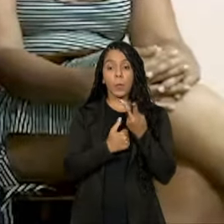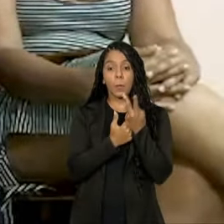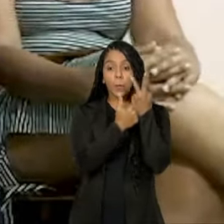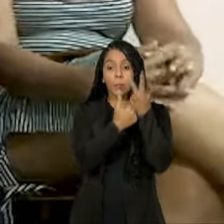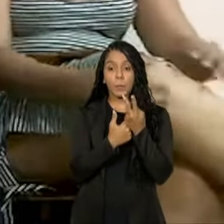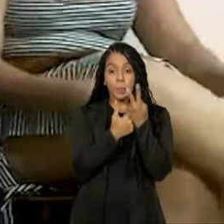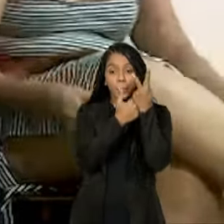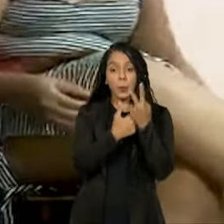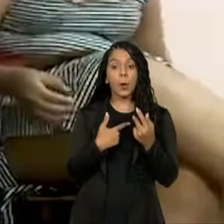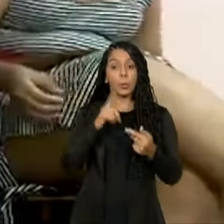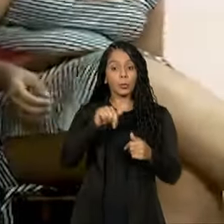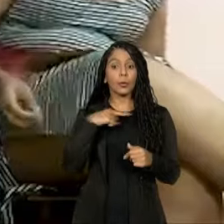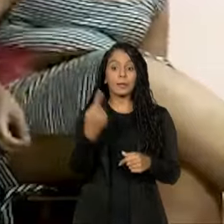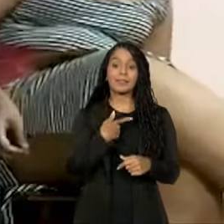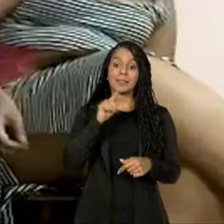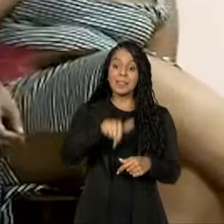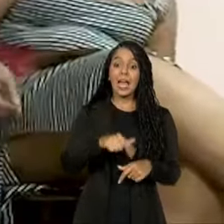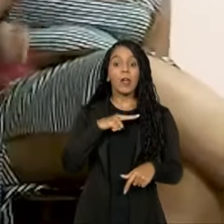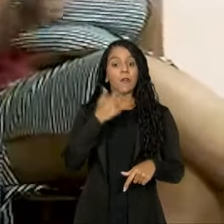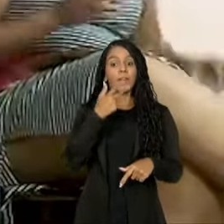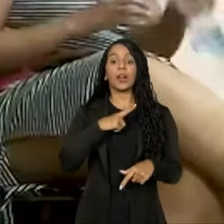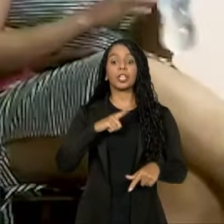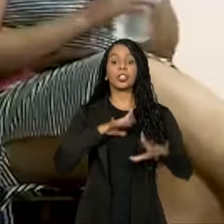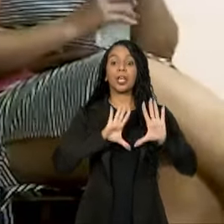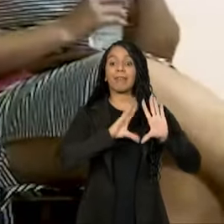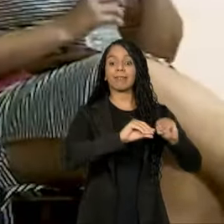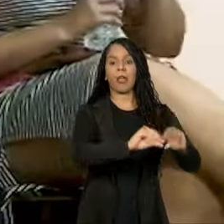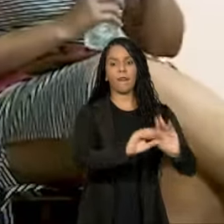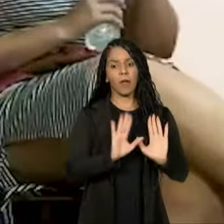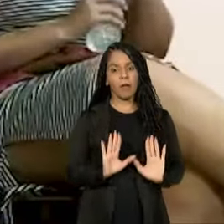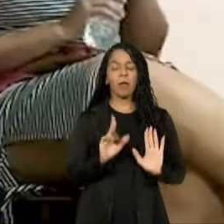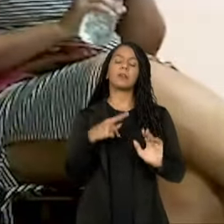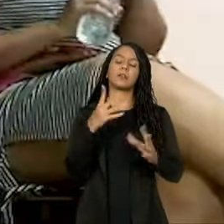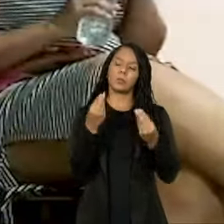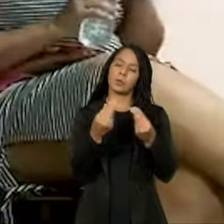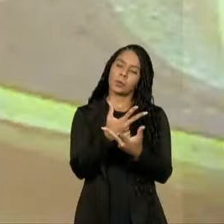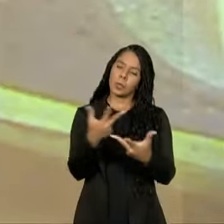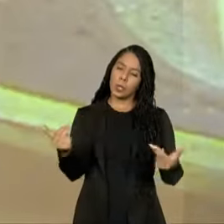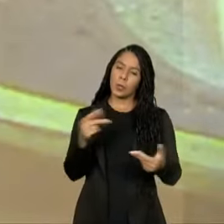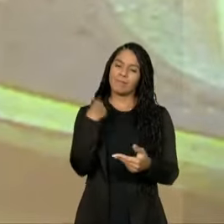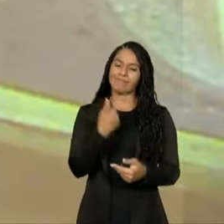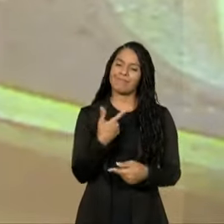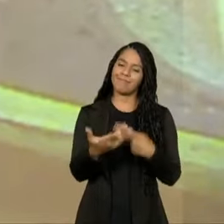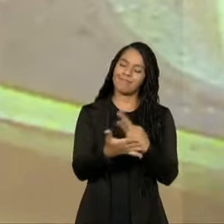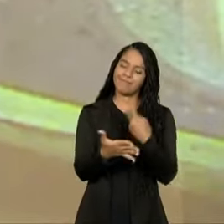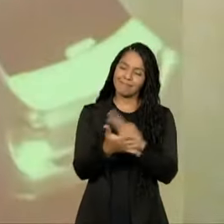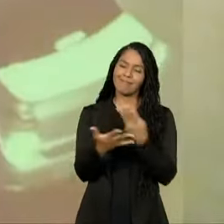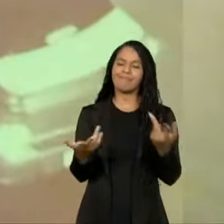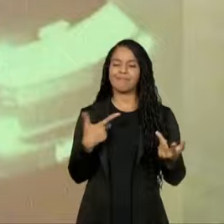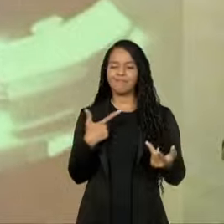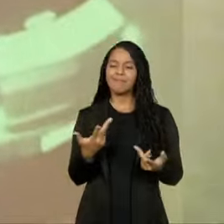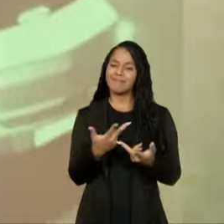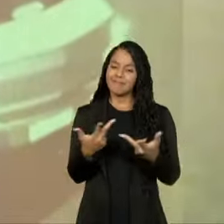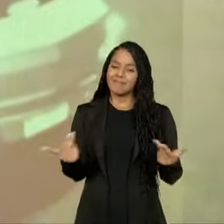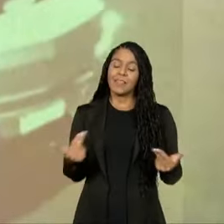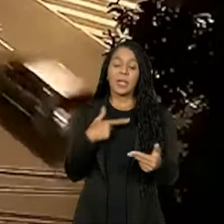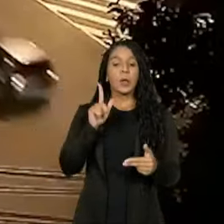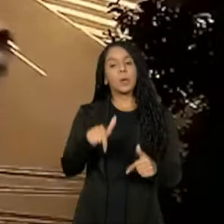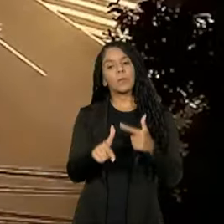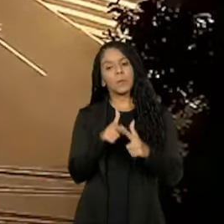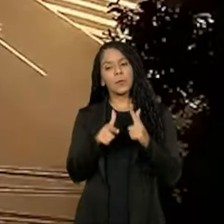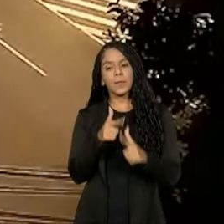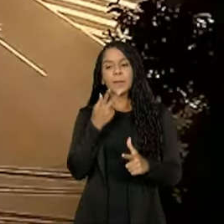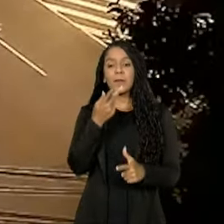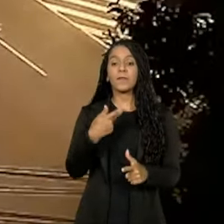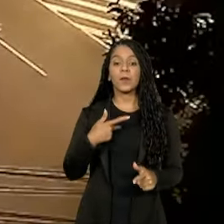também. É porque é tanta coisa, né? É muita informação. Porque a gente acaba, enfim, falhando aqui em algumas lacunas. E esse é o problema. Quando você fala